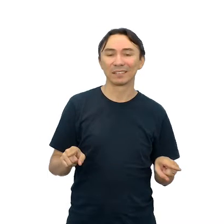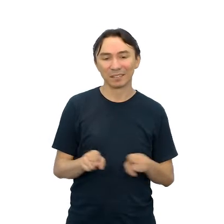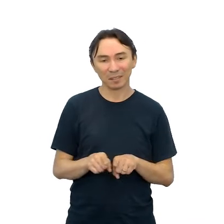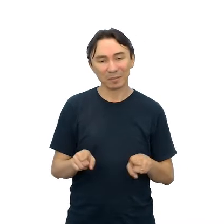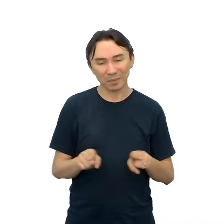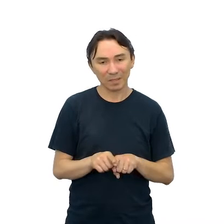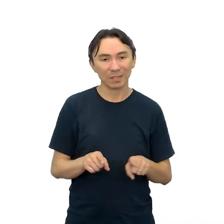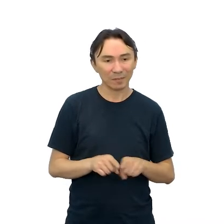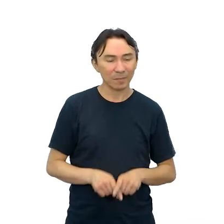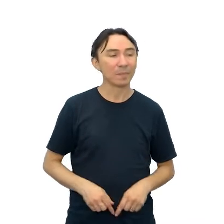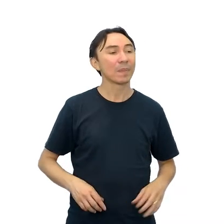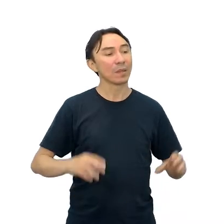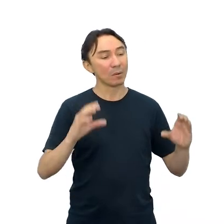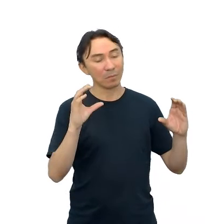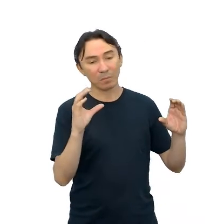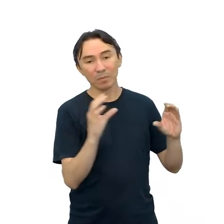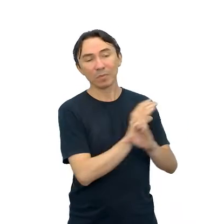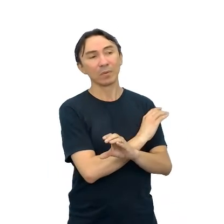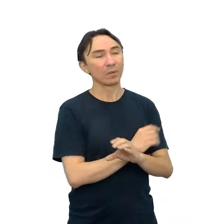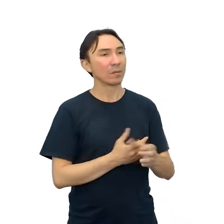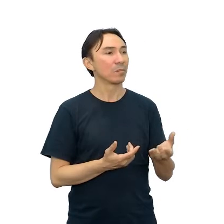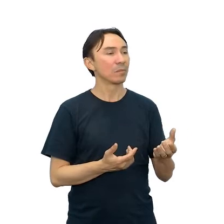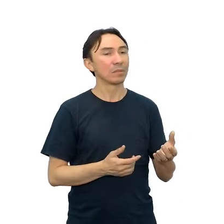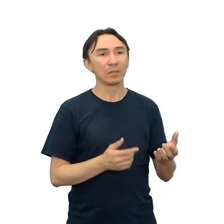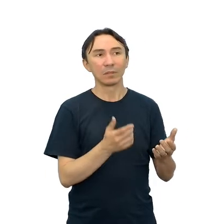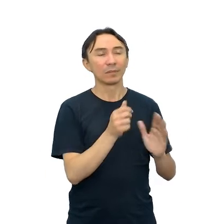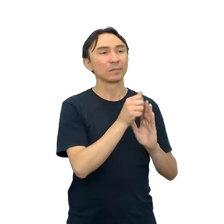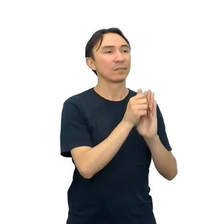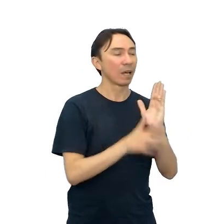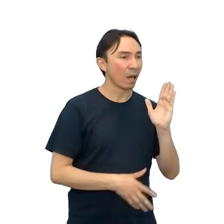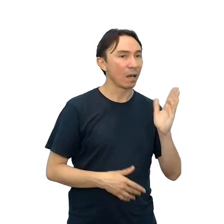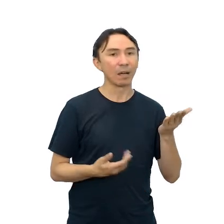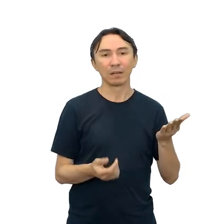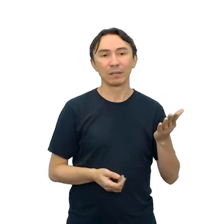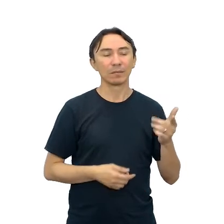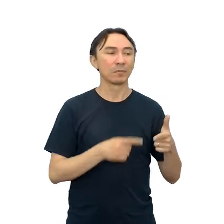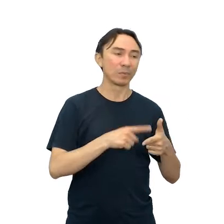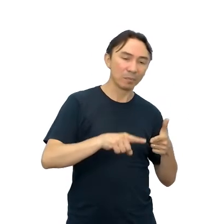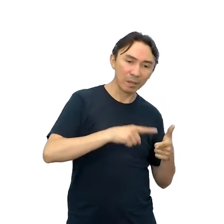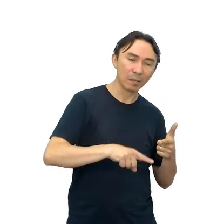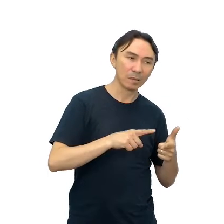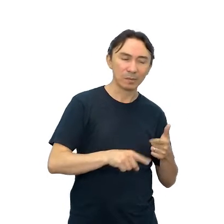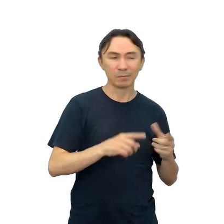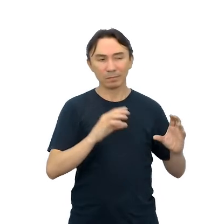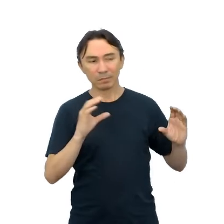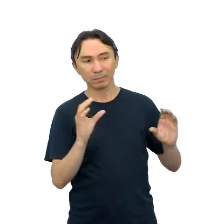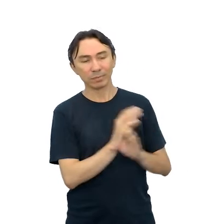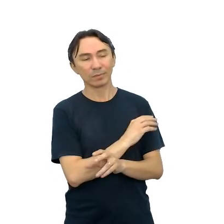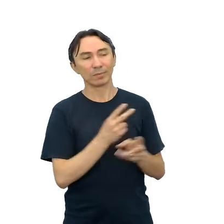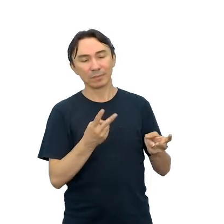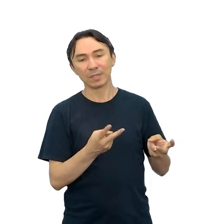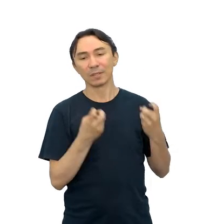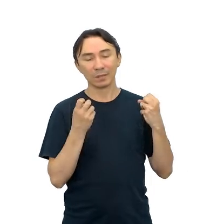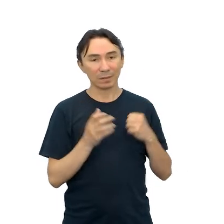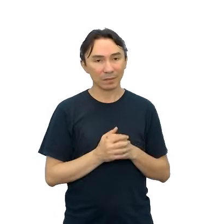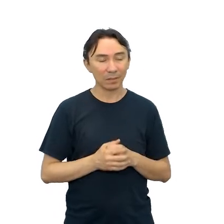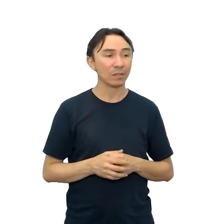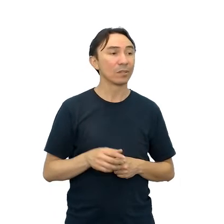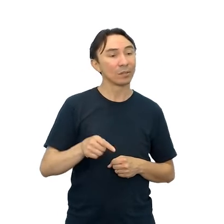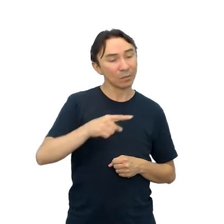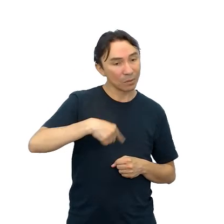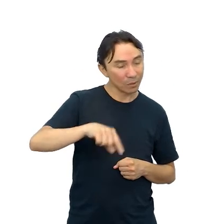do todo da atividade do problema, para que a gente possa resgatar conteúdos e conceitos